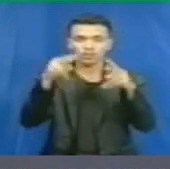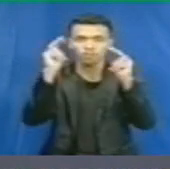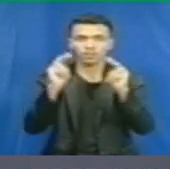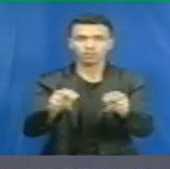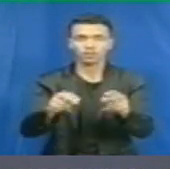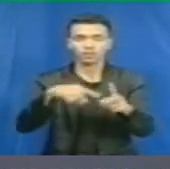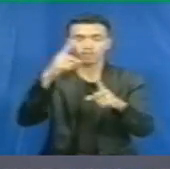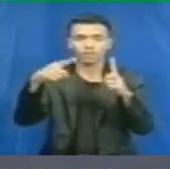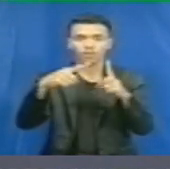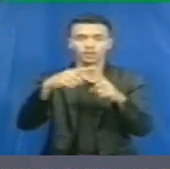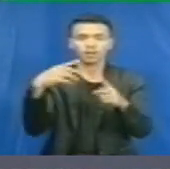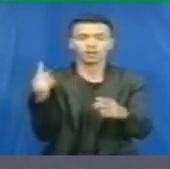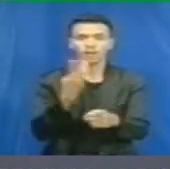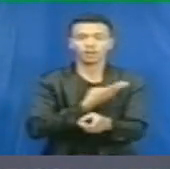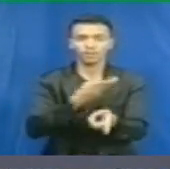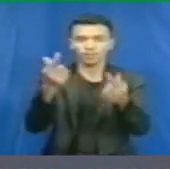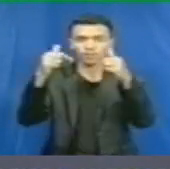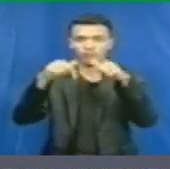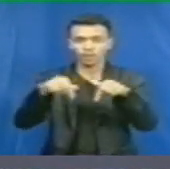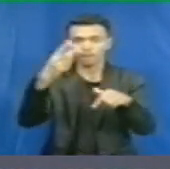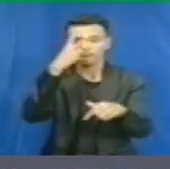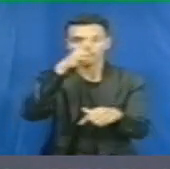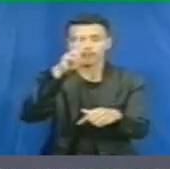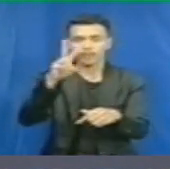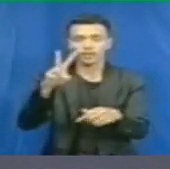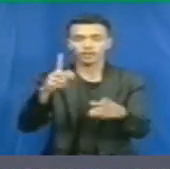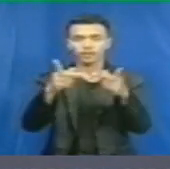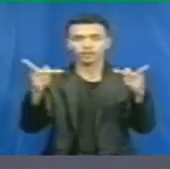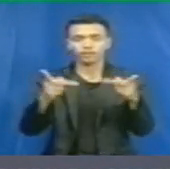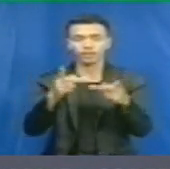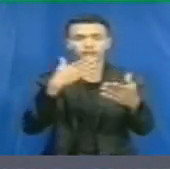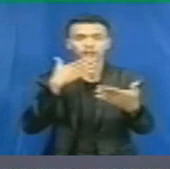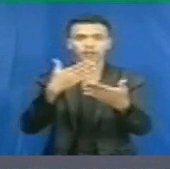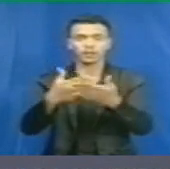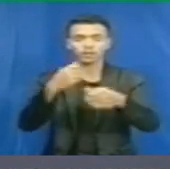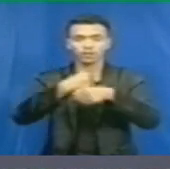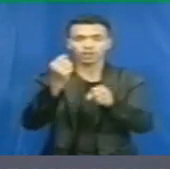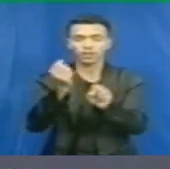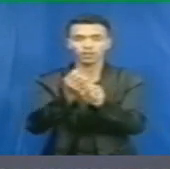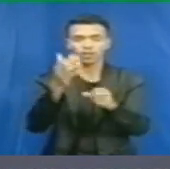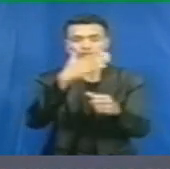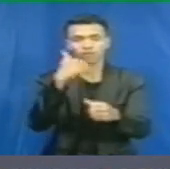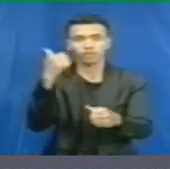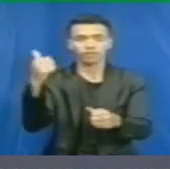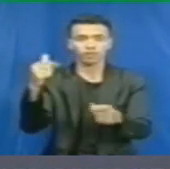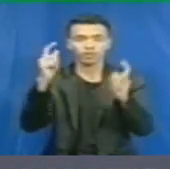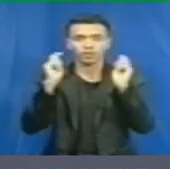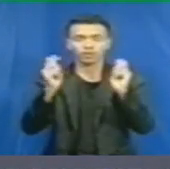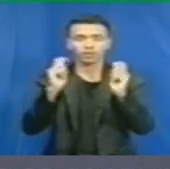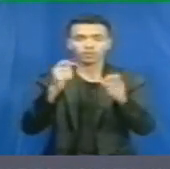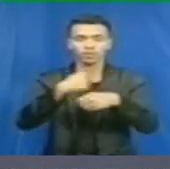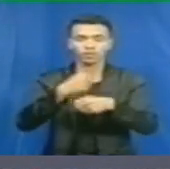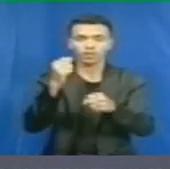ami to makili, ami jare kataki de adiak halo eskola turismo. Katak koko halo